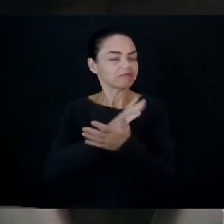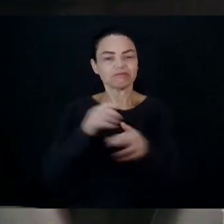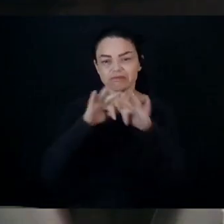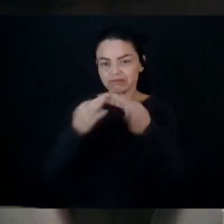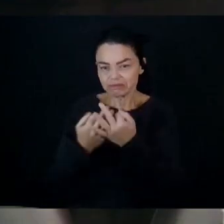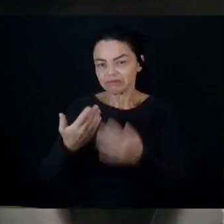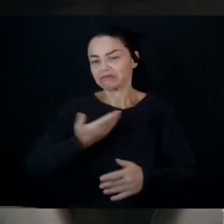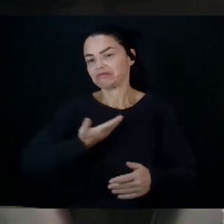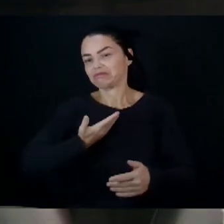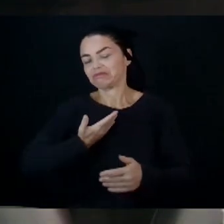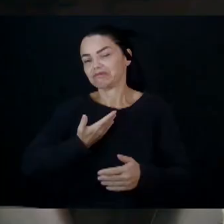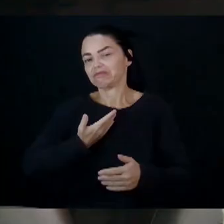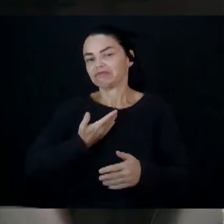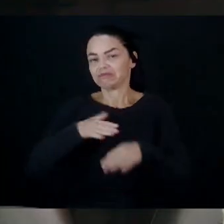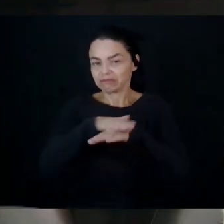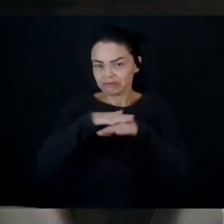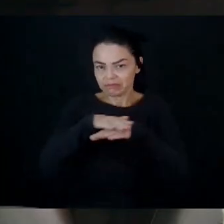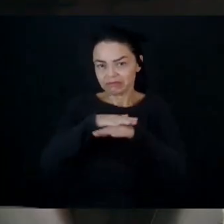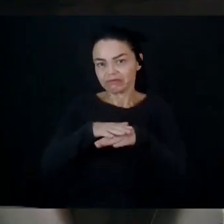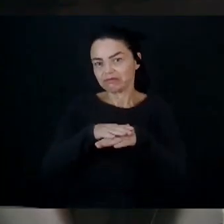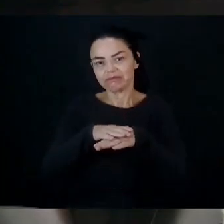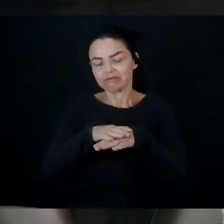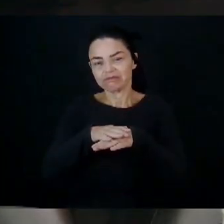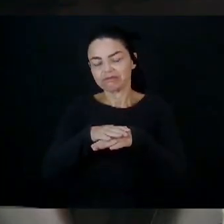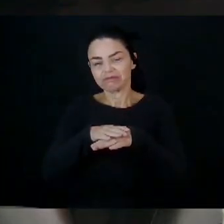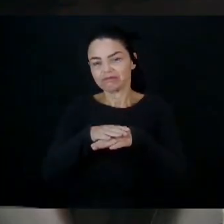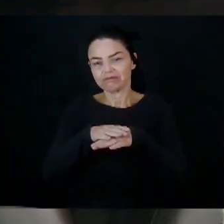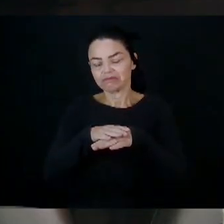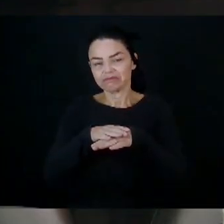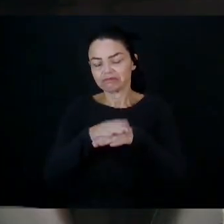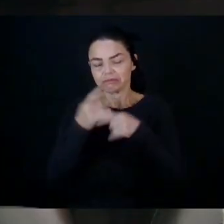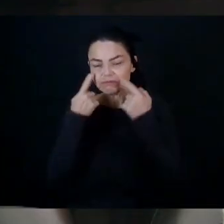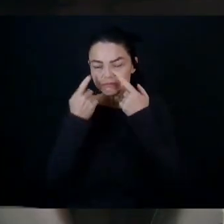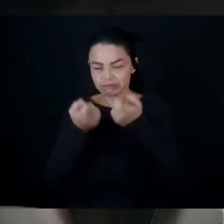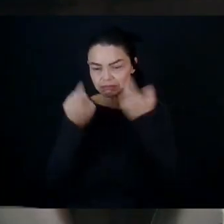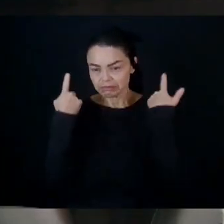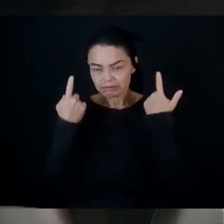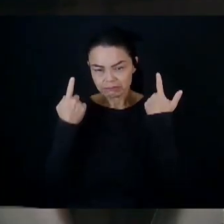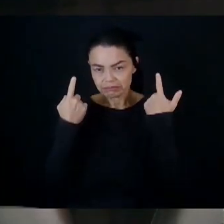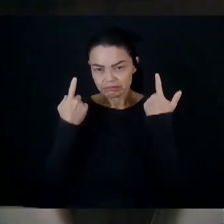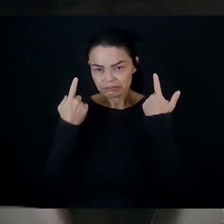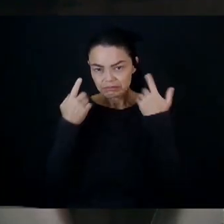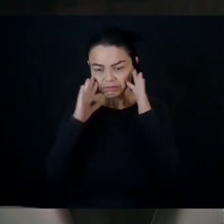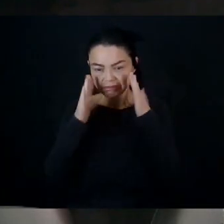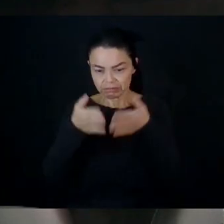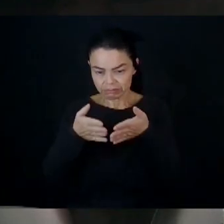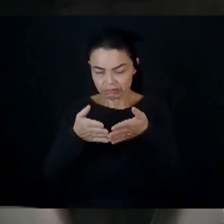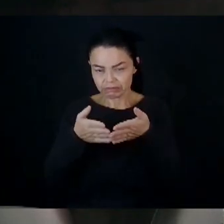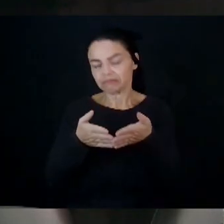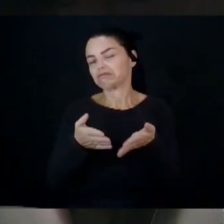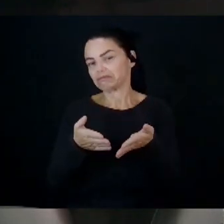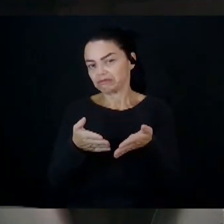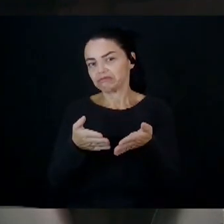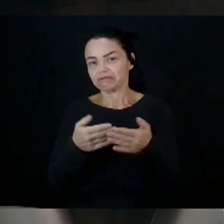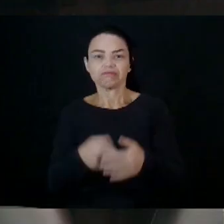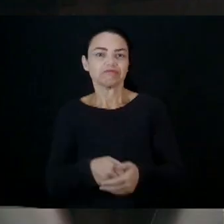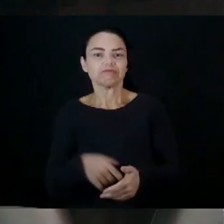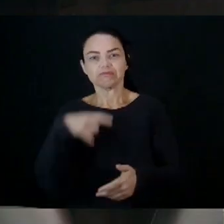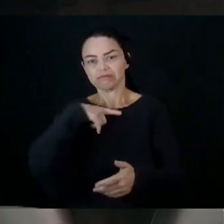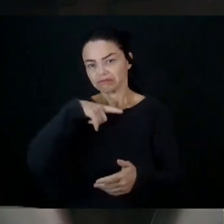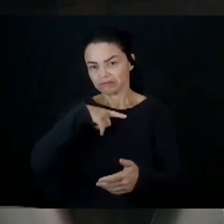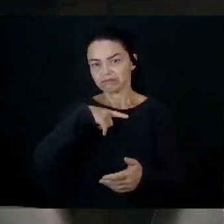você vai falar com ele e a pessoa não te escuta. Sim, verdade. Porque está muito focada no que está fazendo. E já